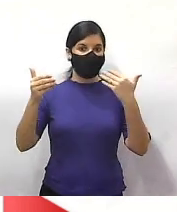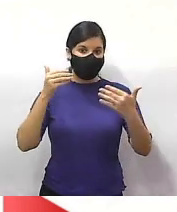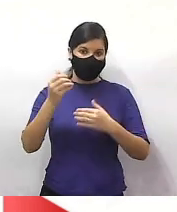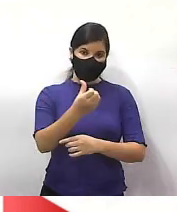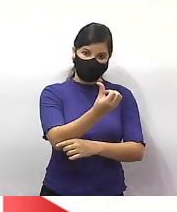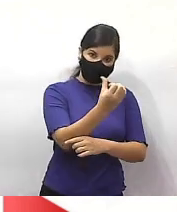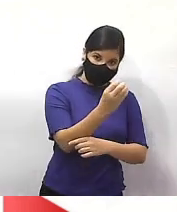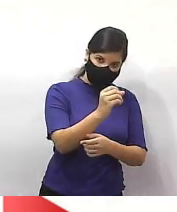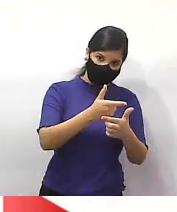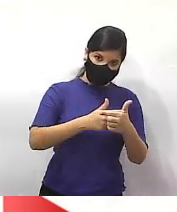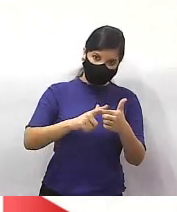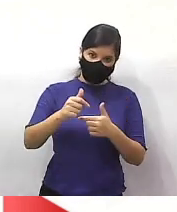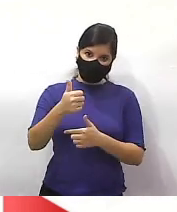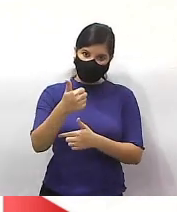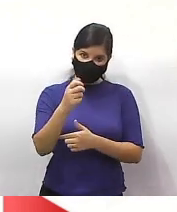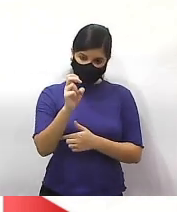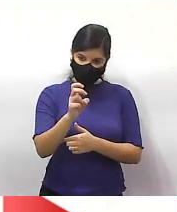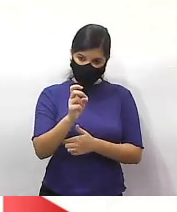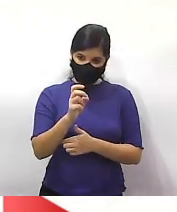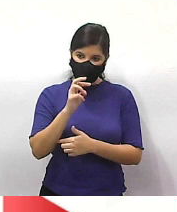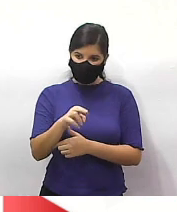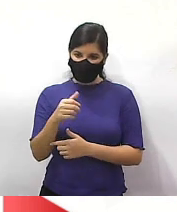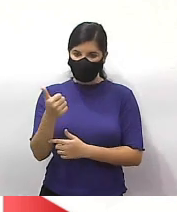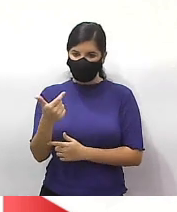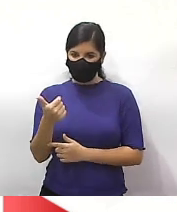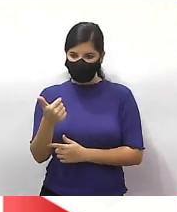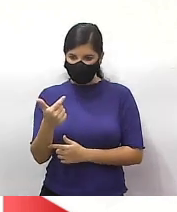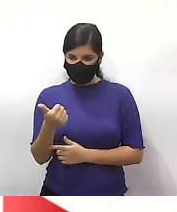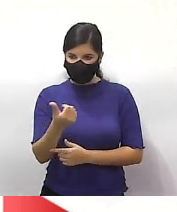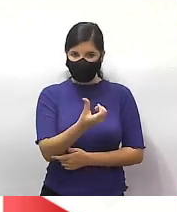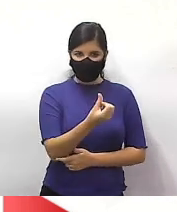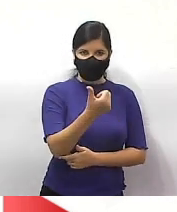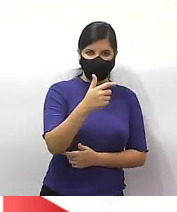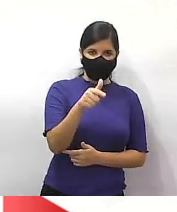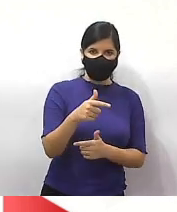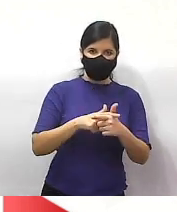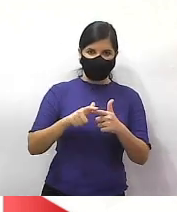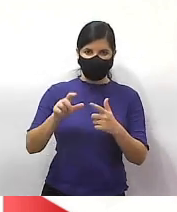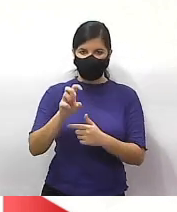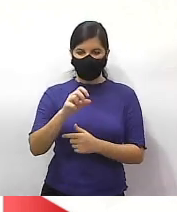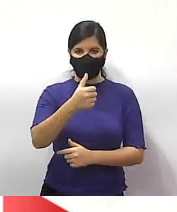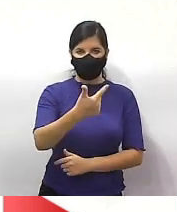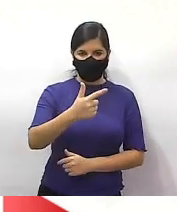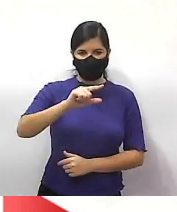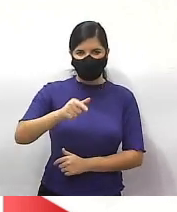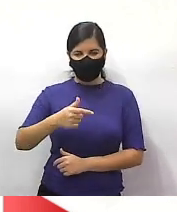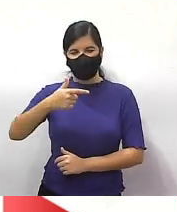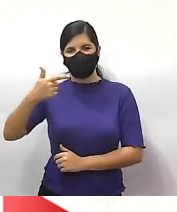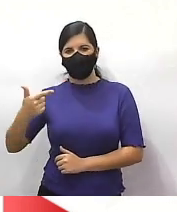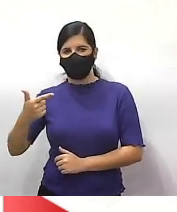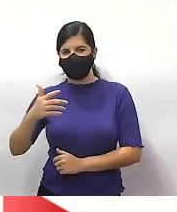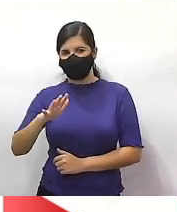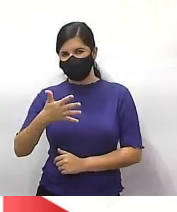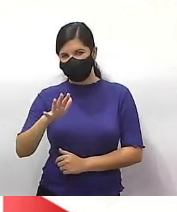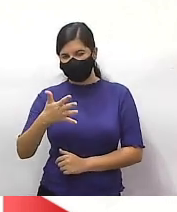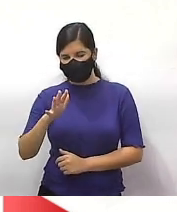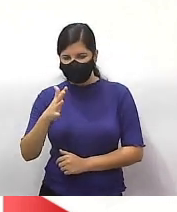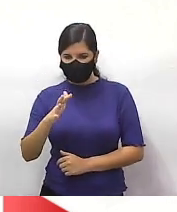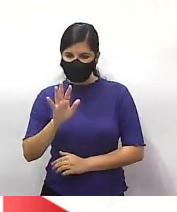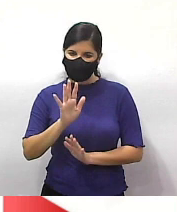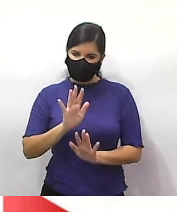por 5, eu tenho um 12, resto 0. 61 dividido por 5, eu tenho um 12,2 aproximadamente. E